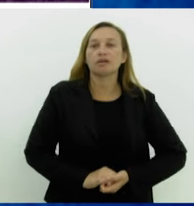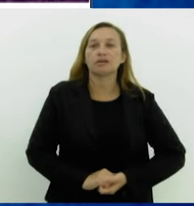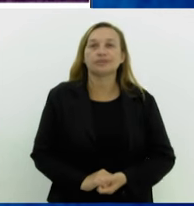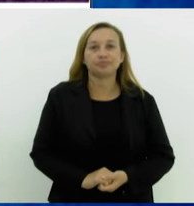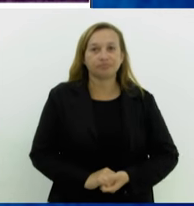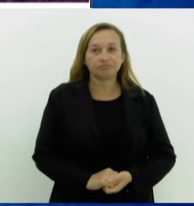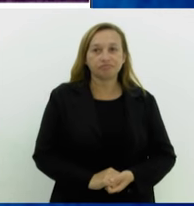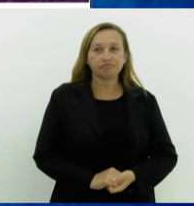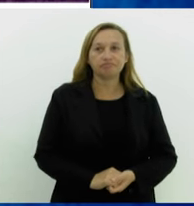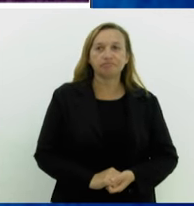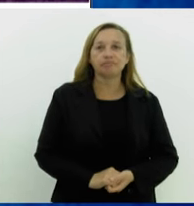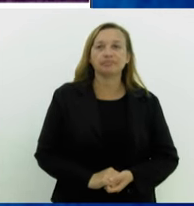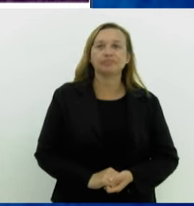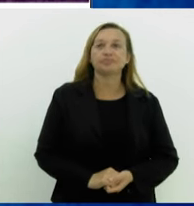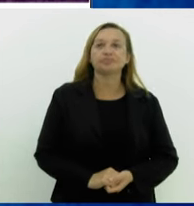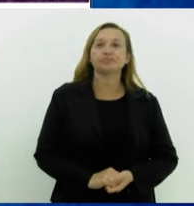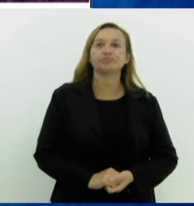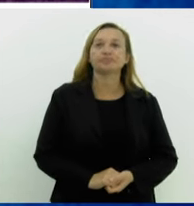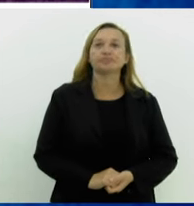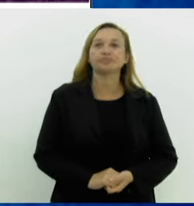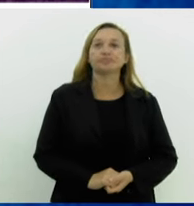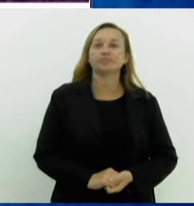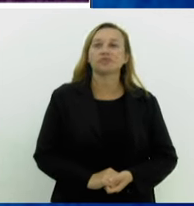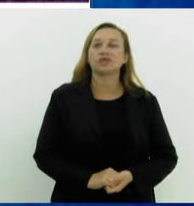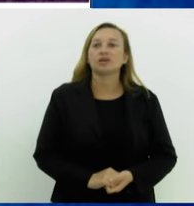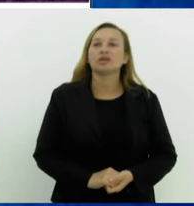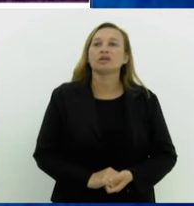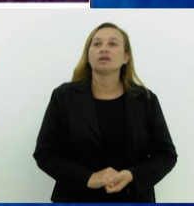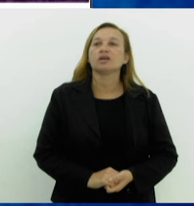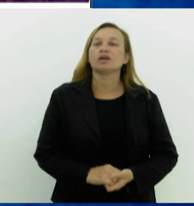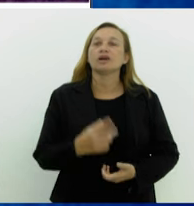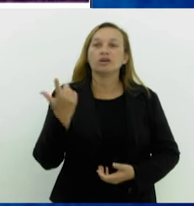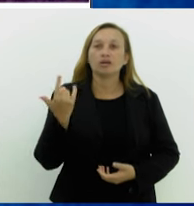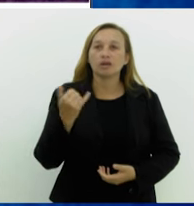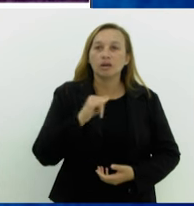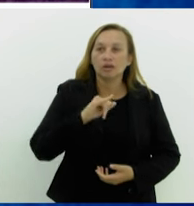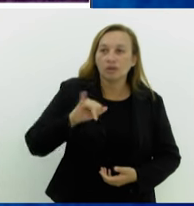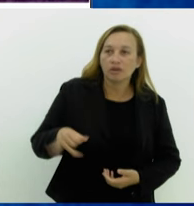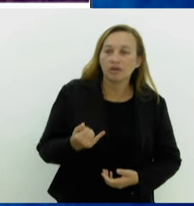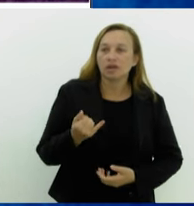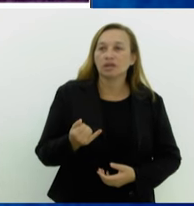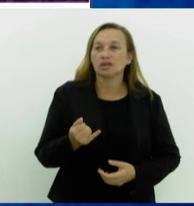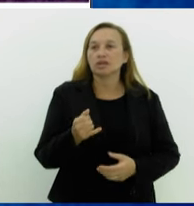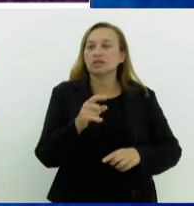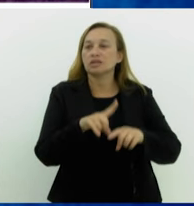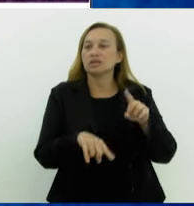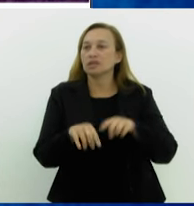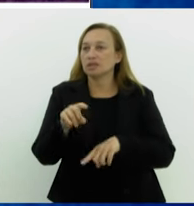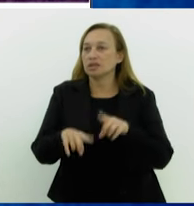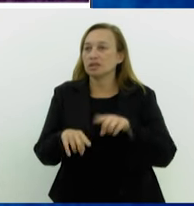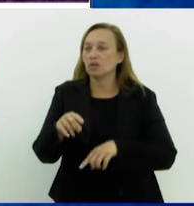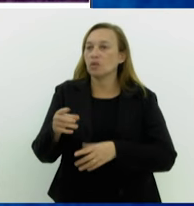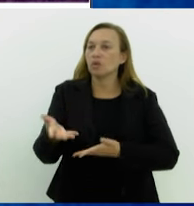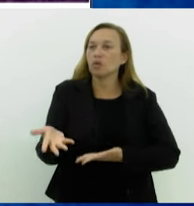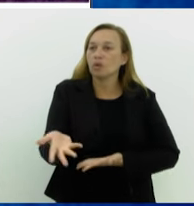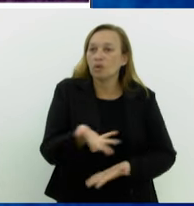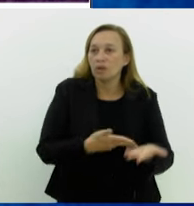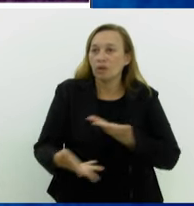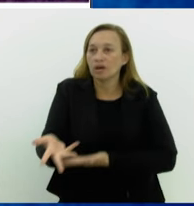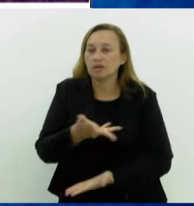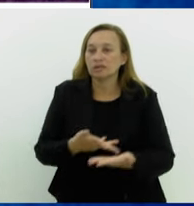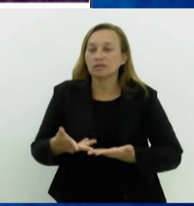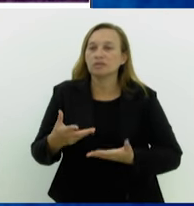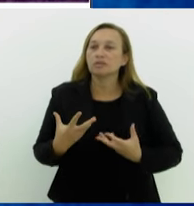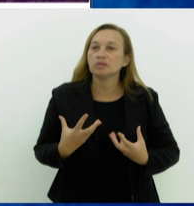fortaleçam contem com a meta bebam desse material compartilhem com quem vocês quiserem vamos realmente